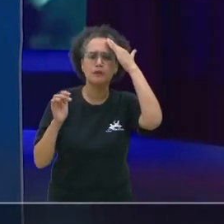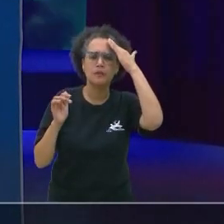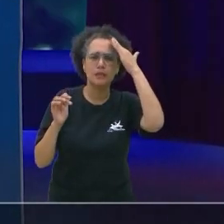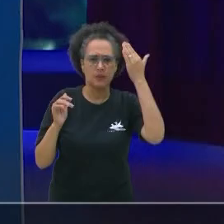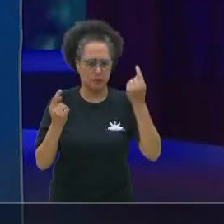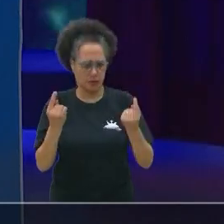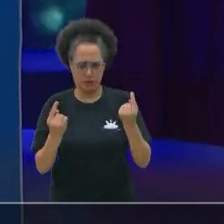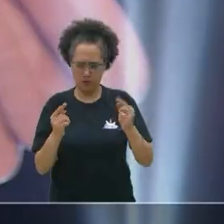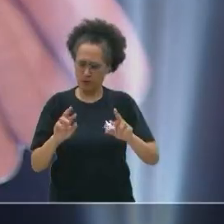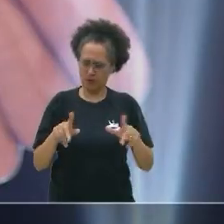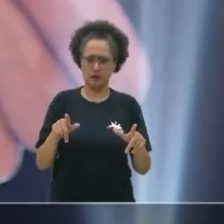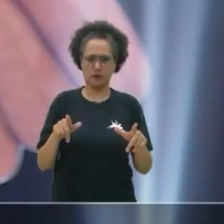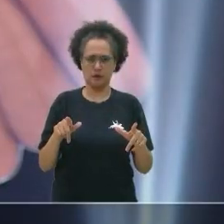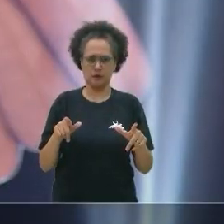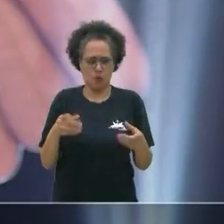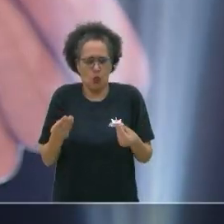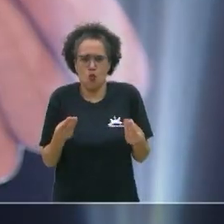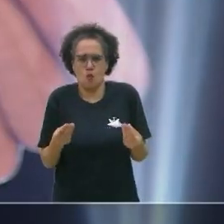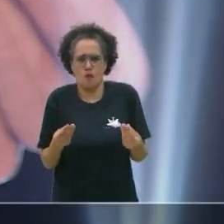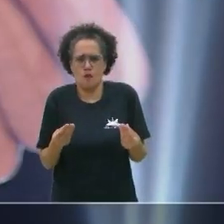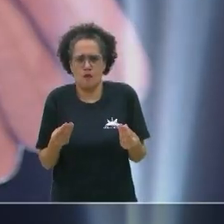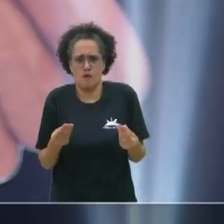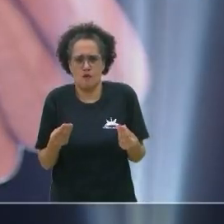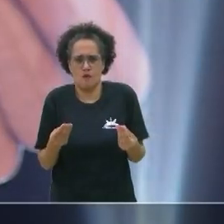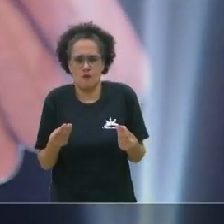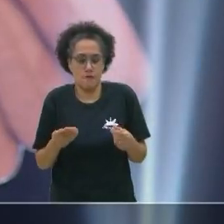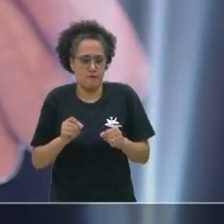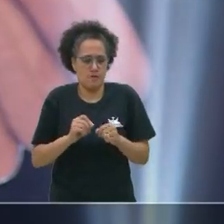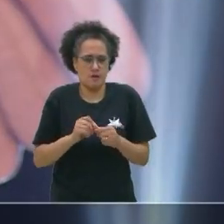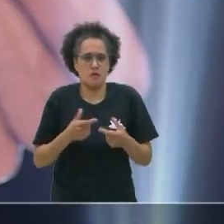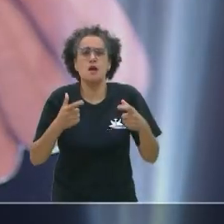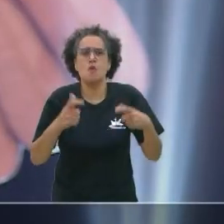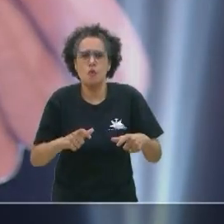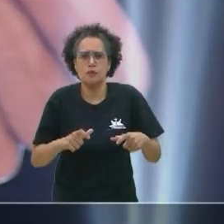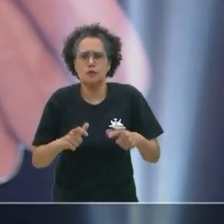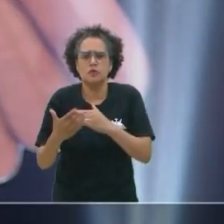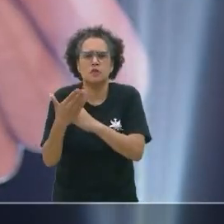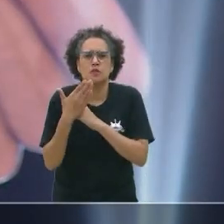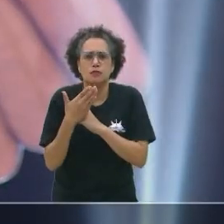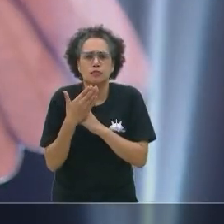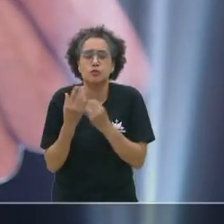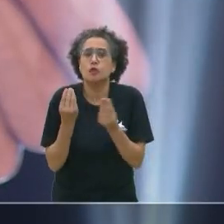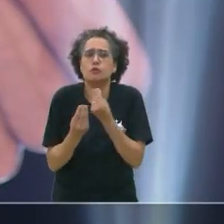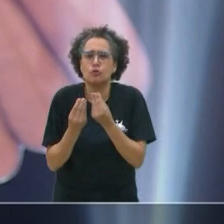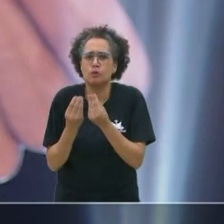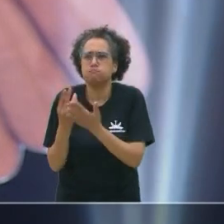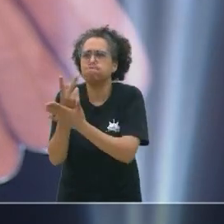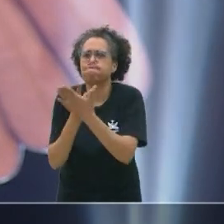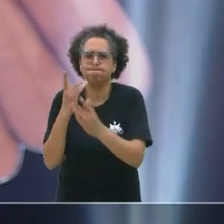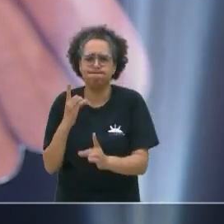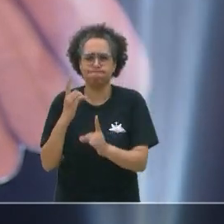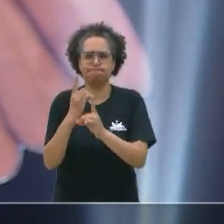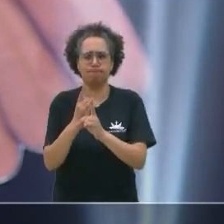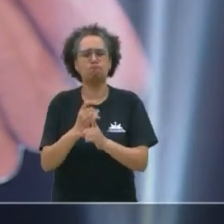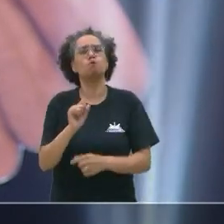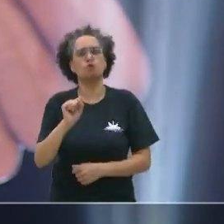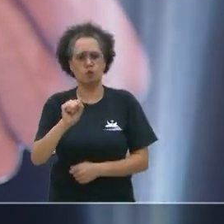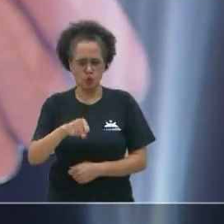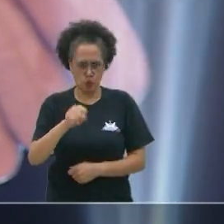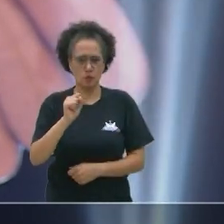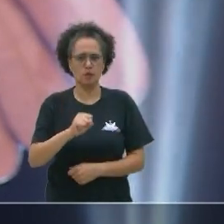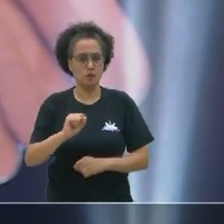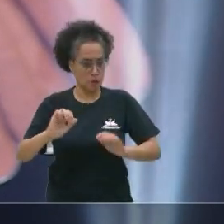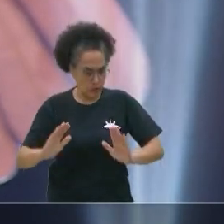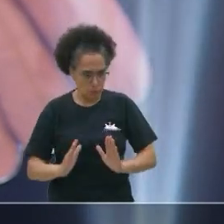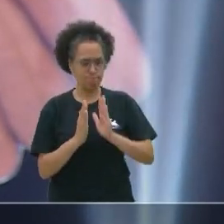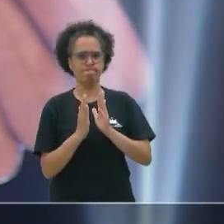discernir como agir, aonde recorrer, como buscar. Sim, enfrentamos